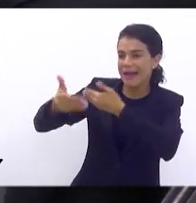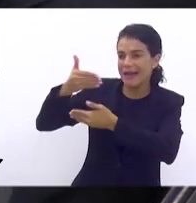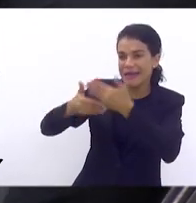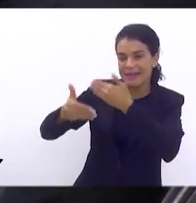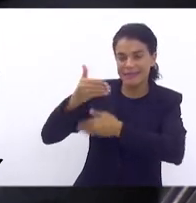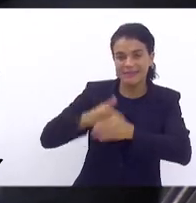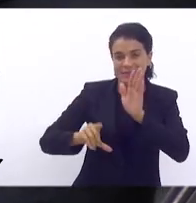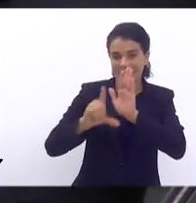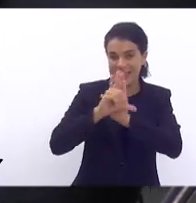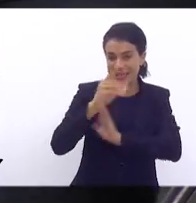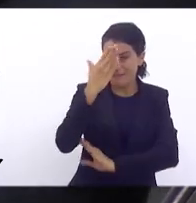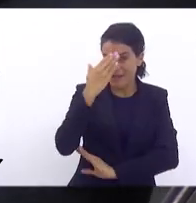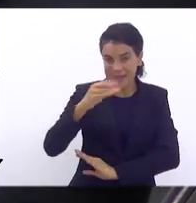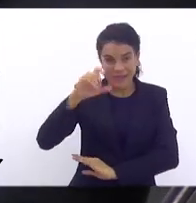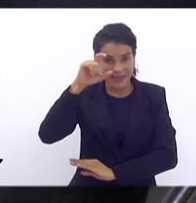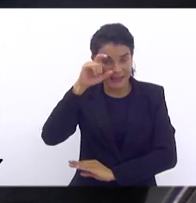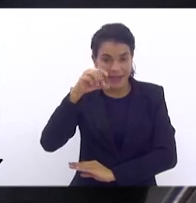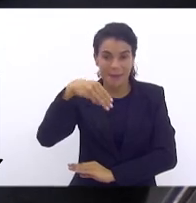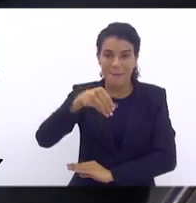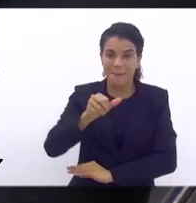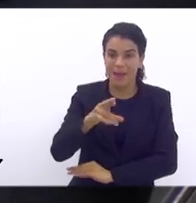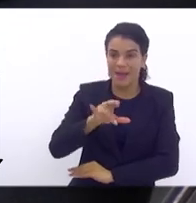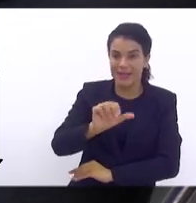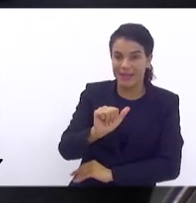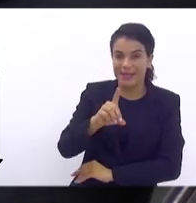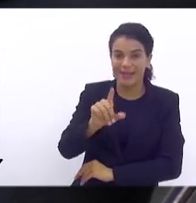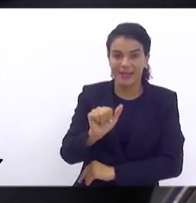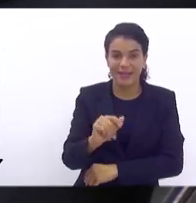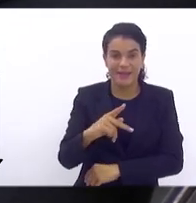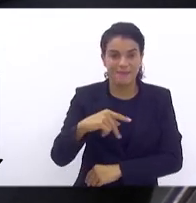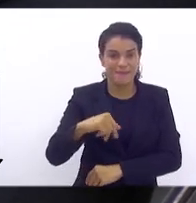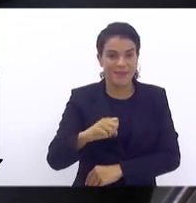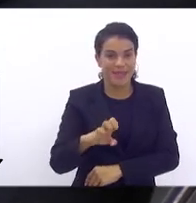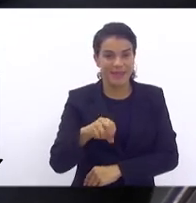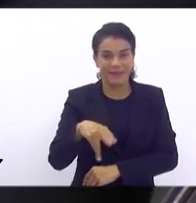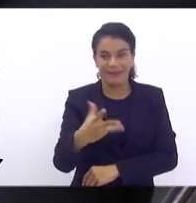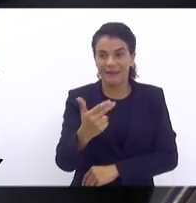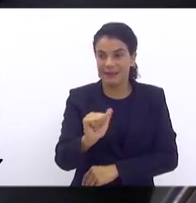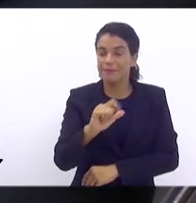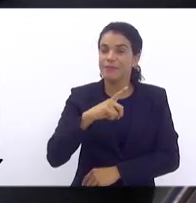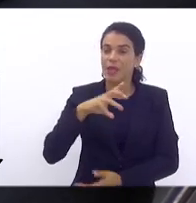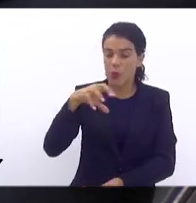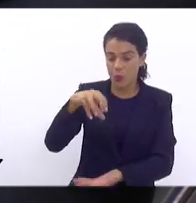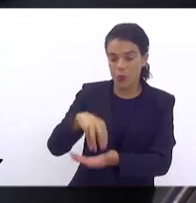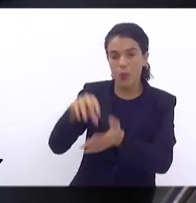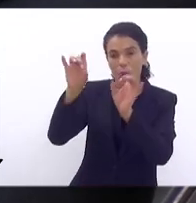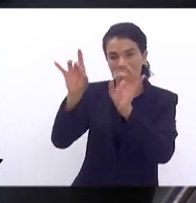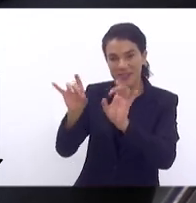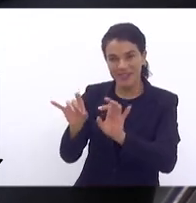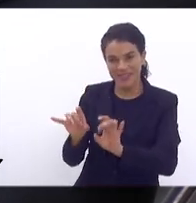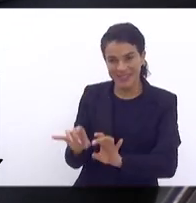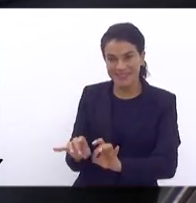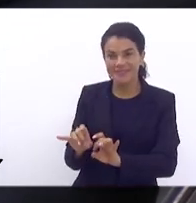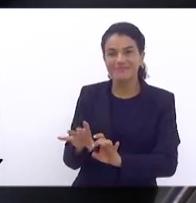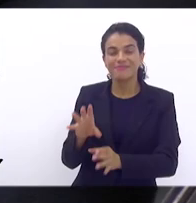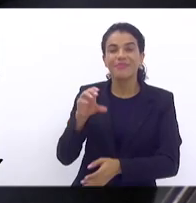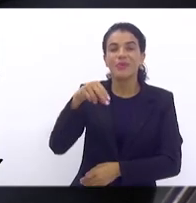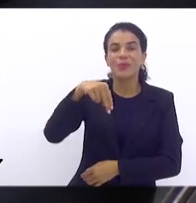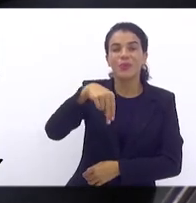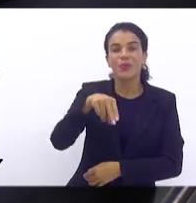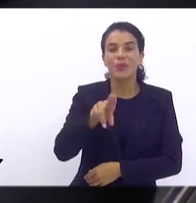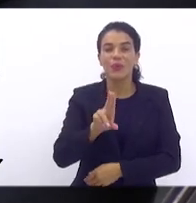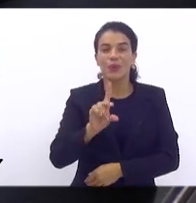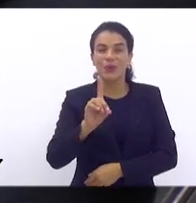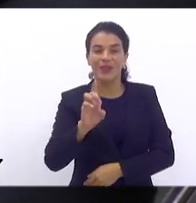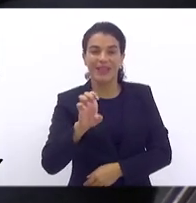da Lei Maria da Penha a lei a defensoria aqui do Rio tem um núcleo especializado que a doutora Lívia já mencionou que é um nudem